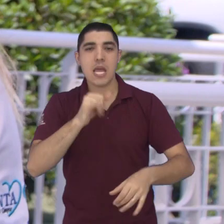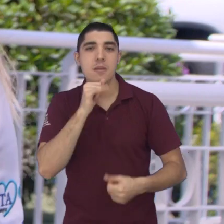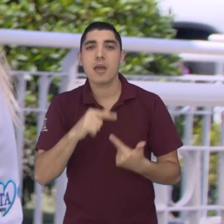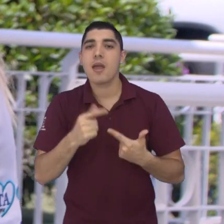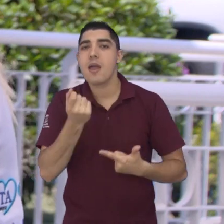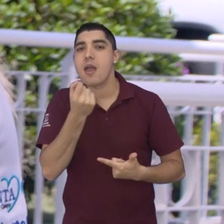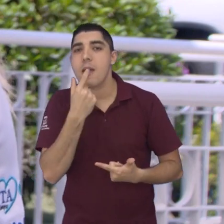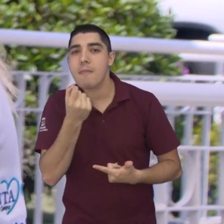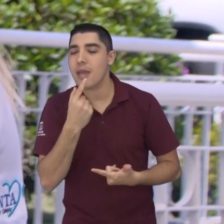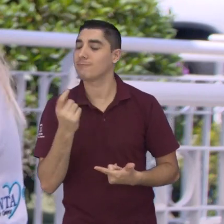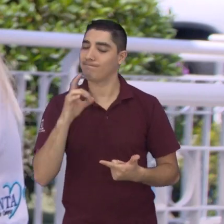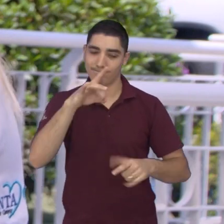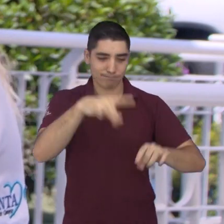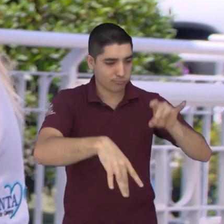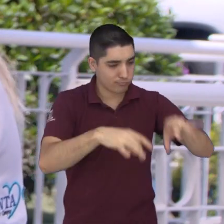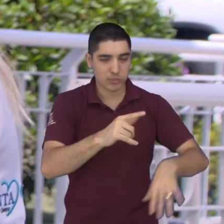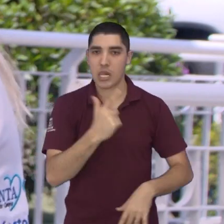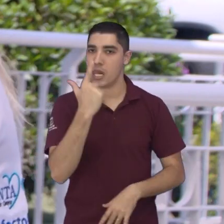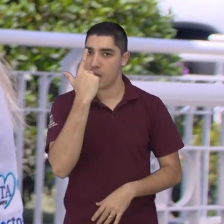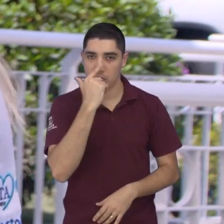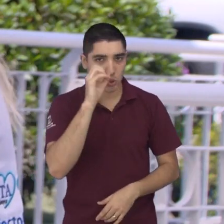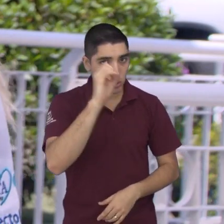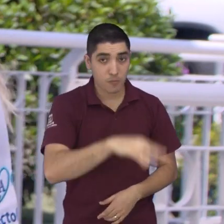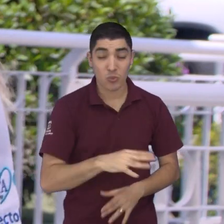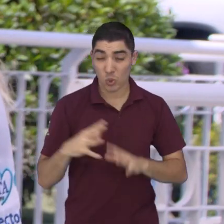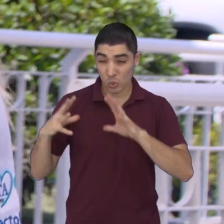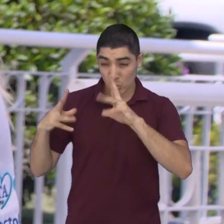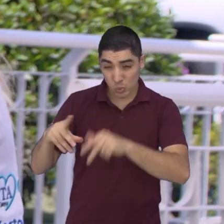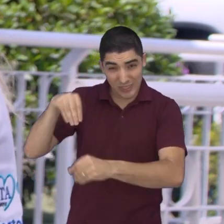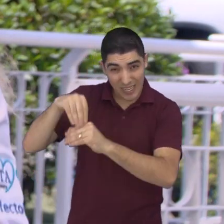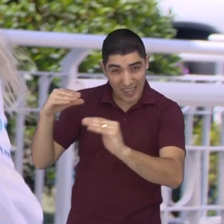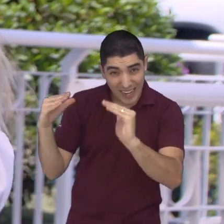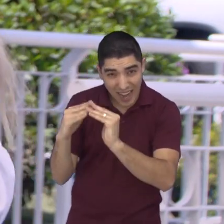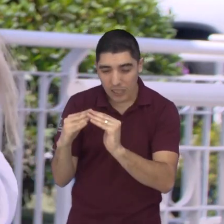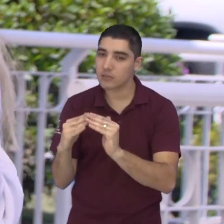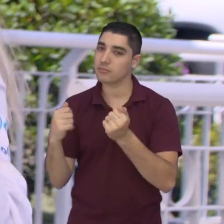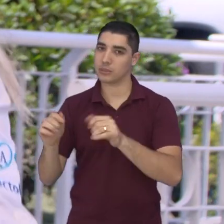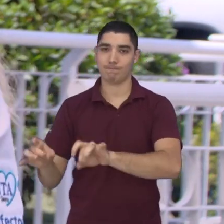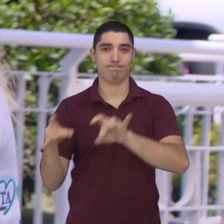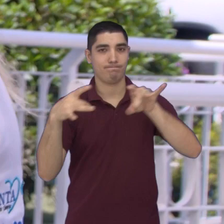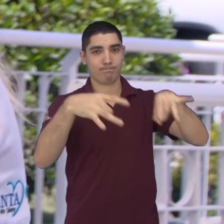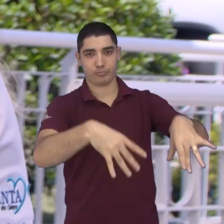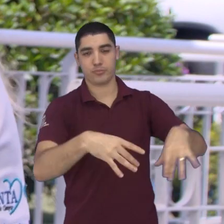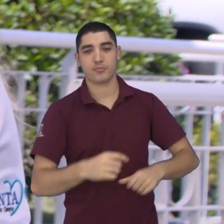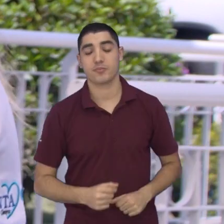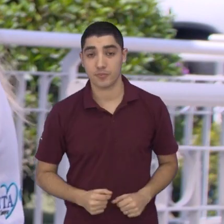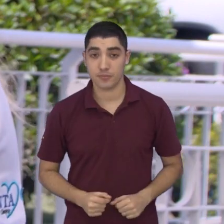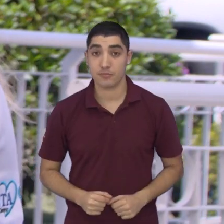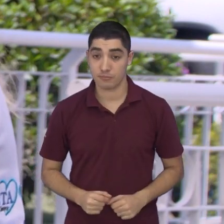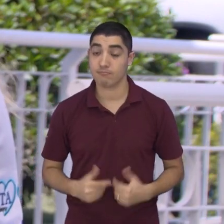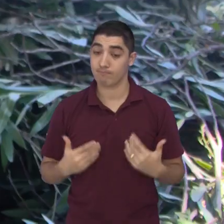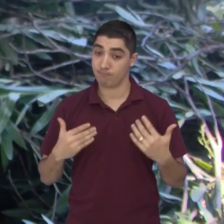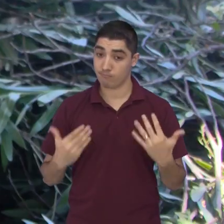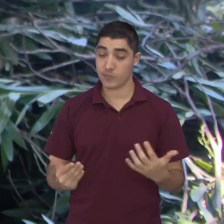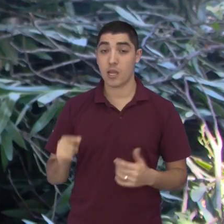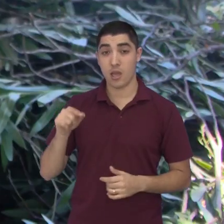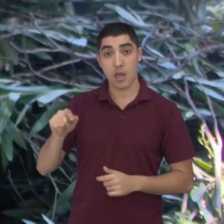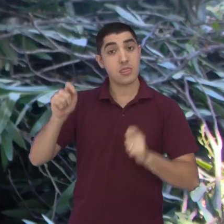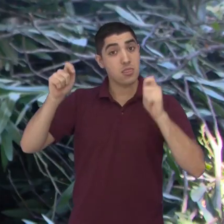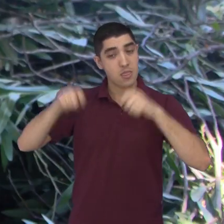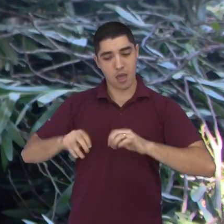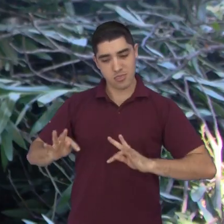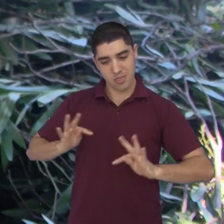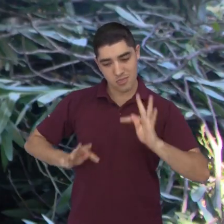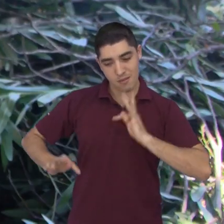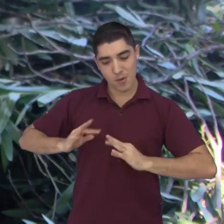podem estar contaminados remédio também então tudo que tiver na casa perecível vai ter que ser descartado apesar da